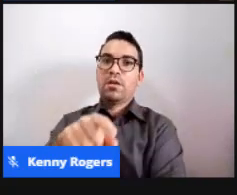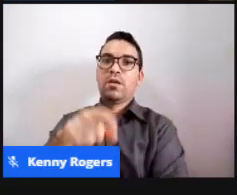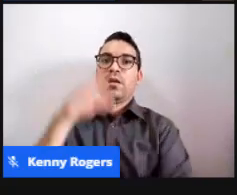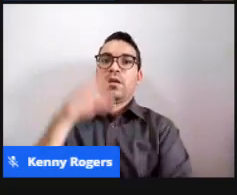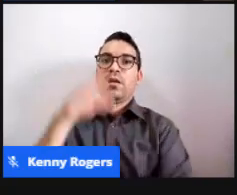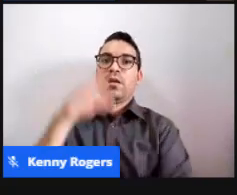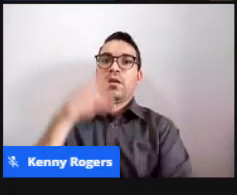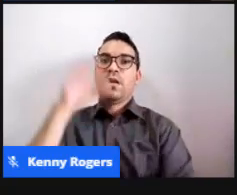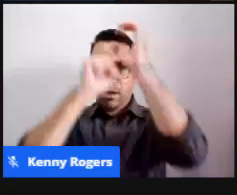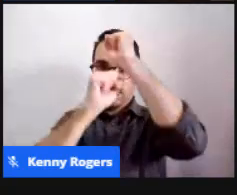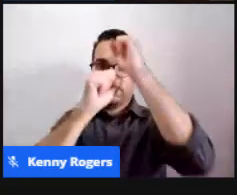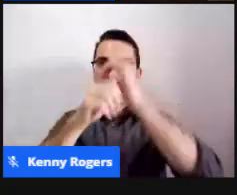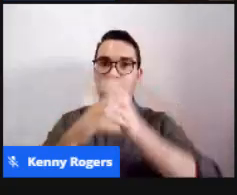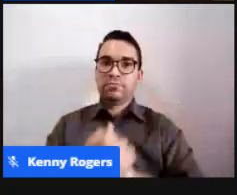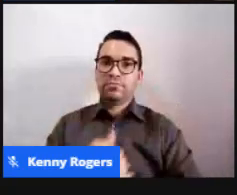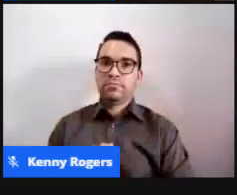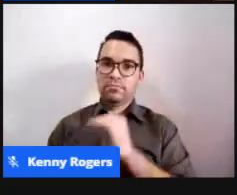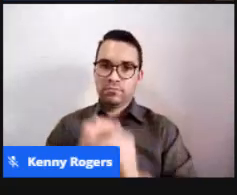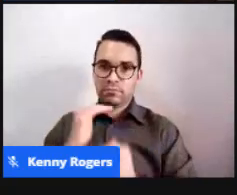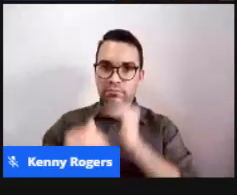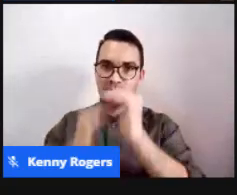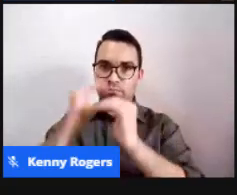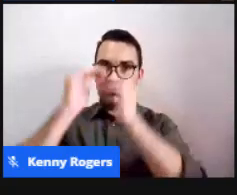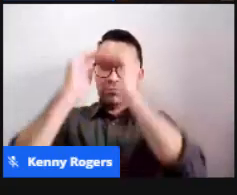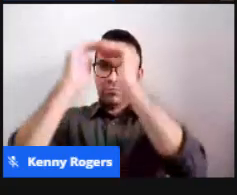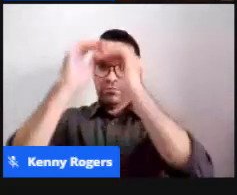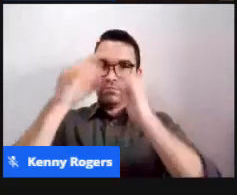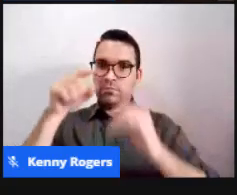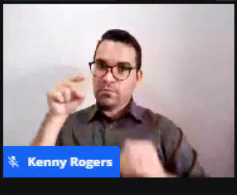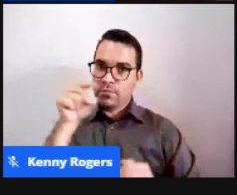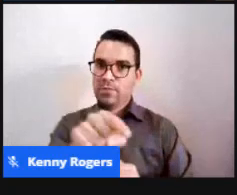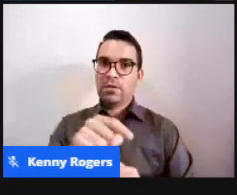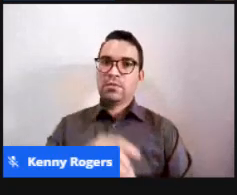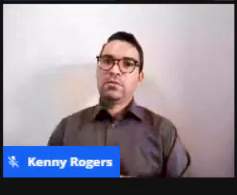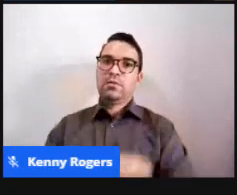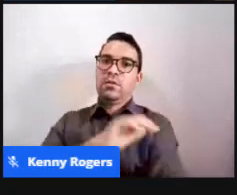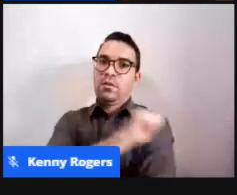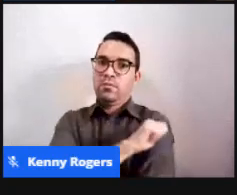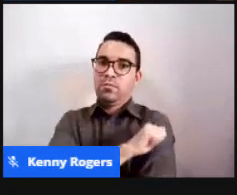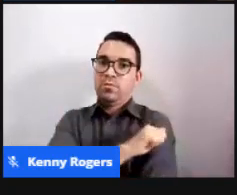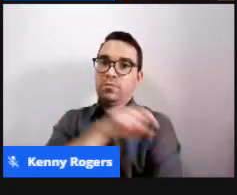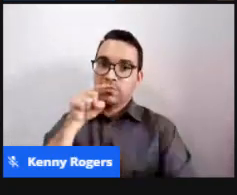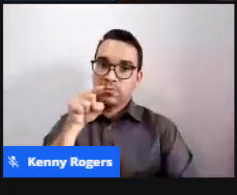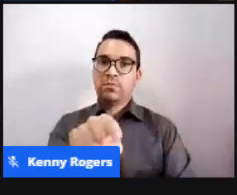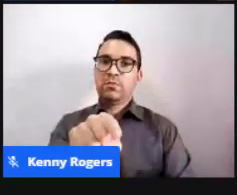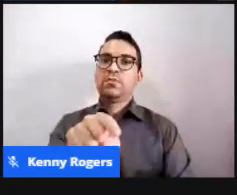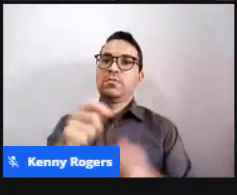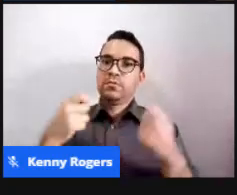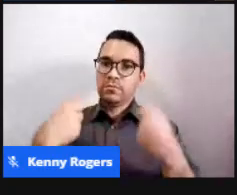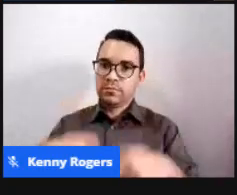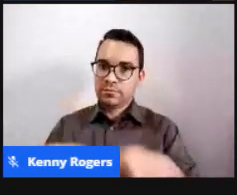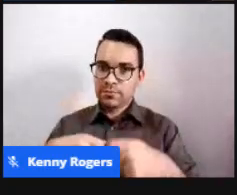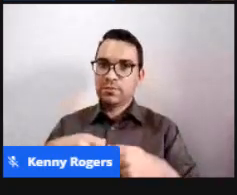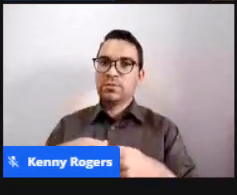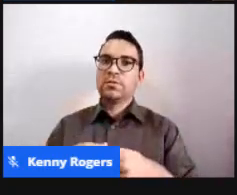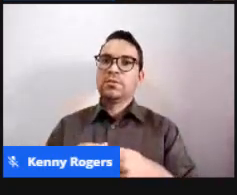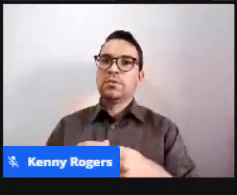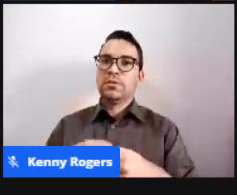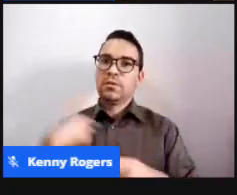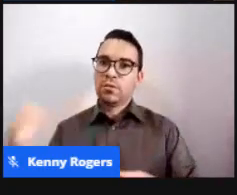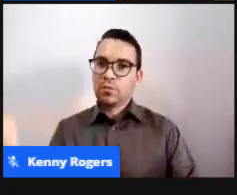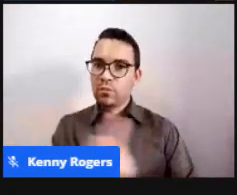está tendo acesso ao conhecimento, né? Então, é isso que a gente vai ter que fazer, tá?